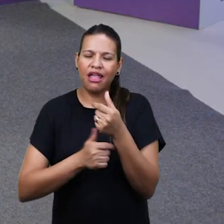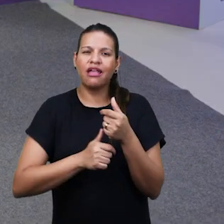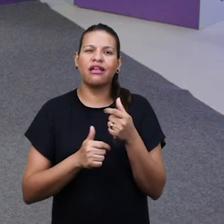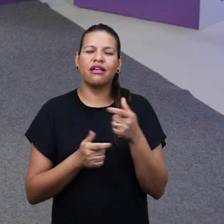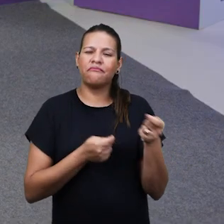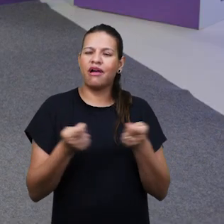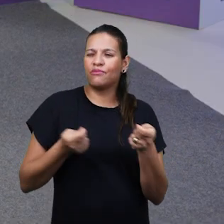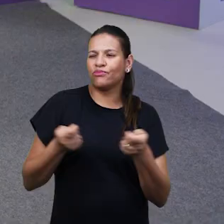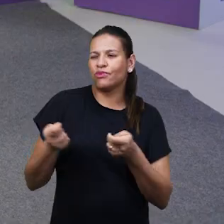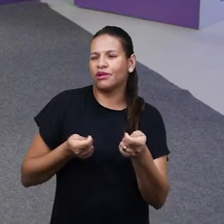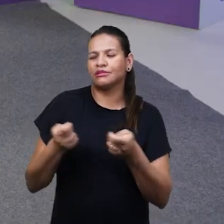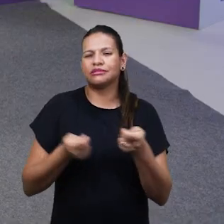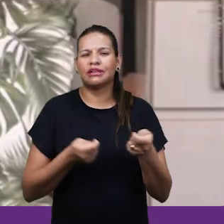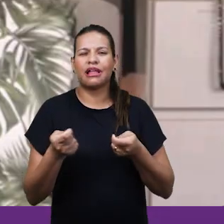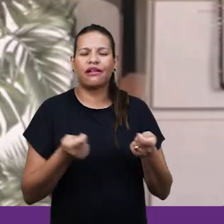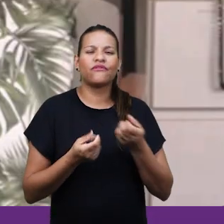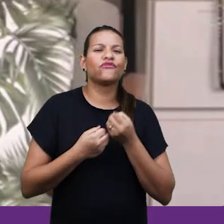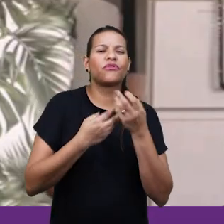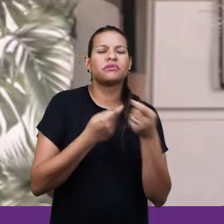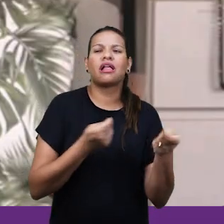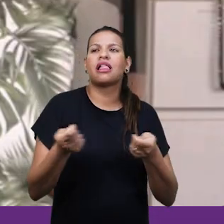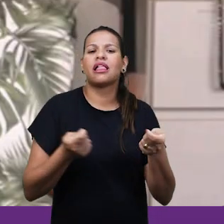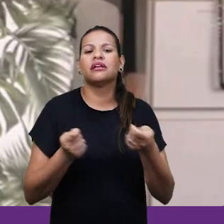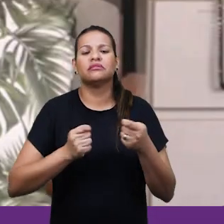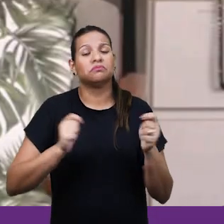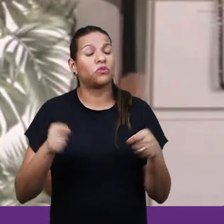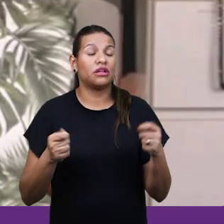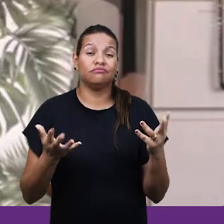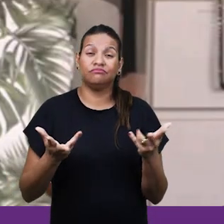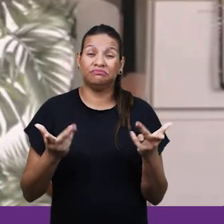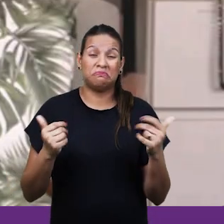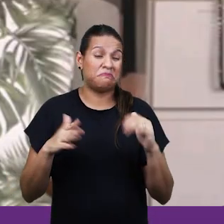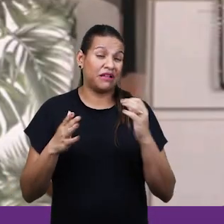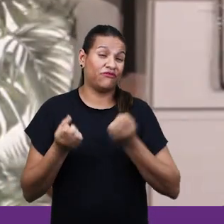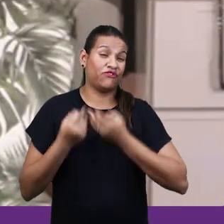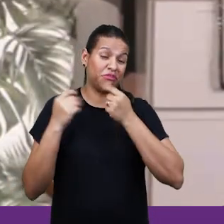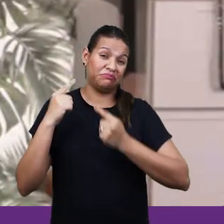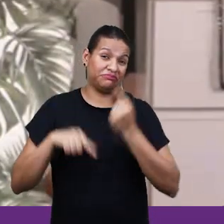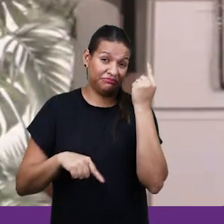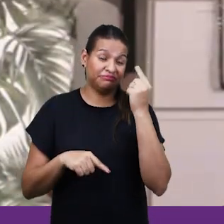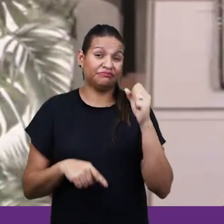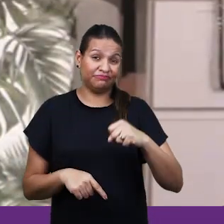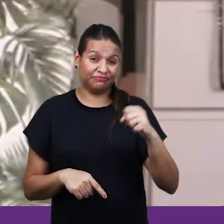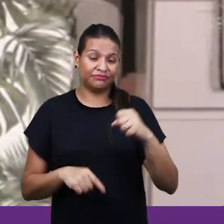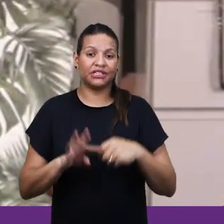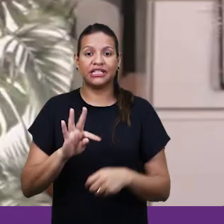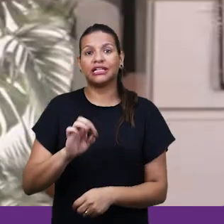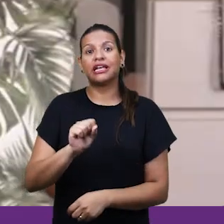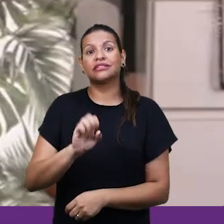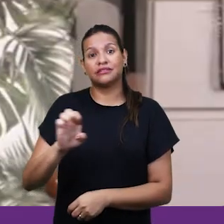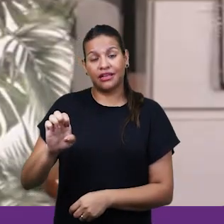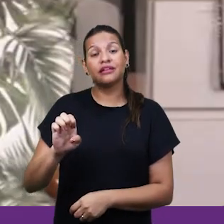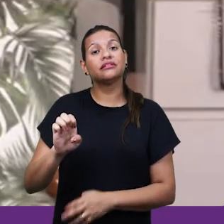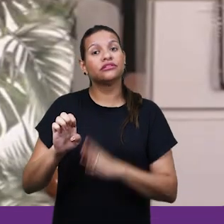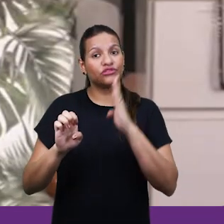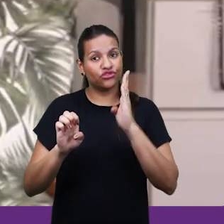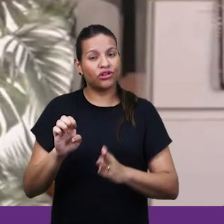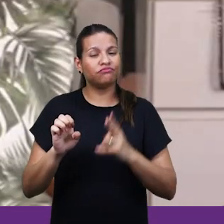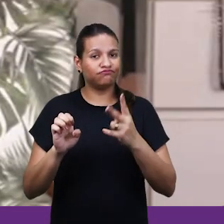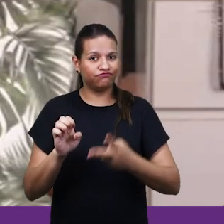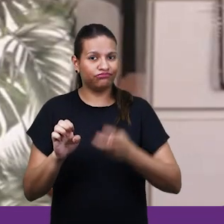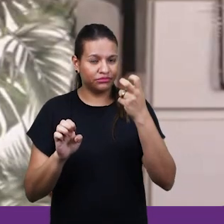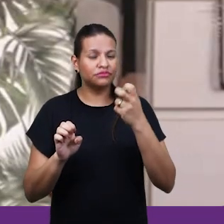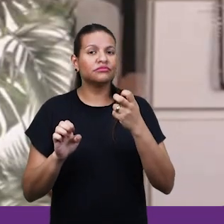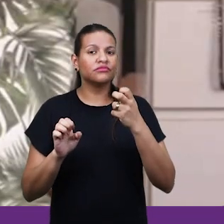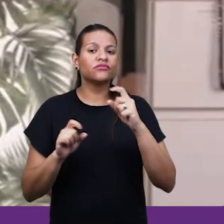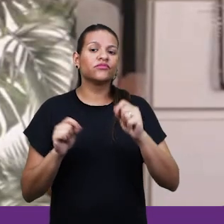manipulação sintética de informações, né, ela tem um potencial tremendo de desinformação, né? O TSE também já reconheceu como um